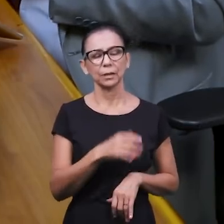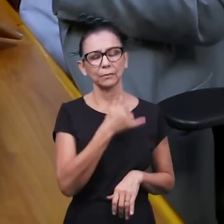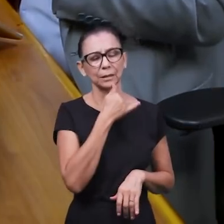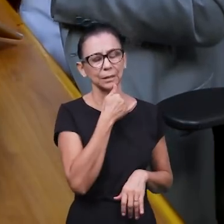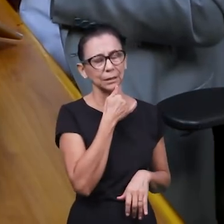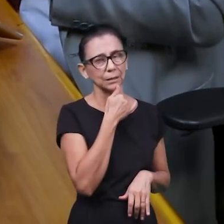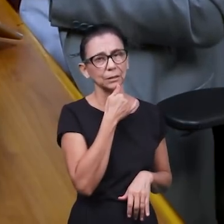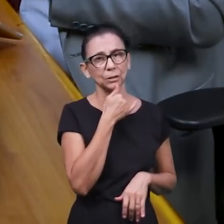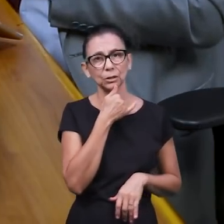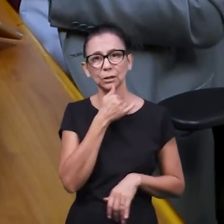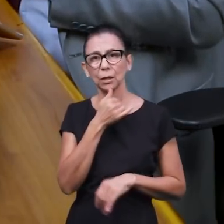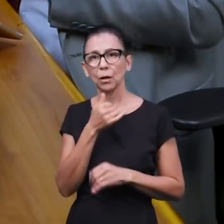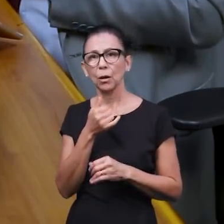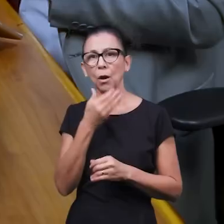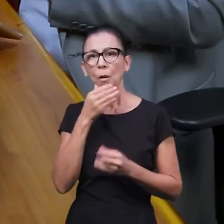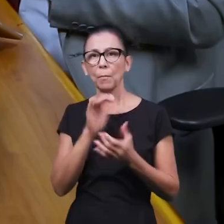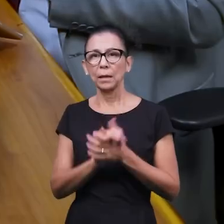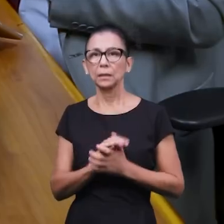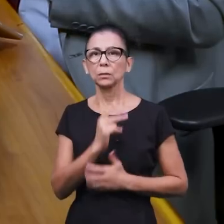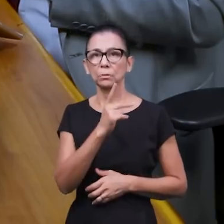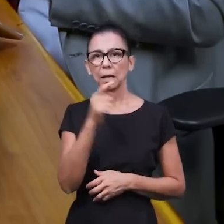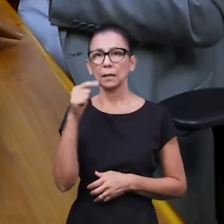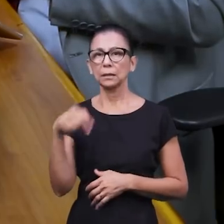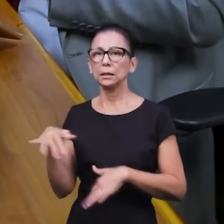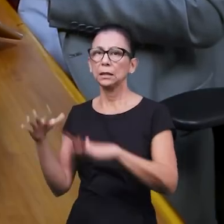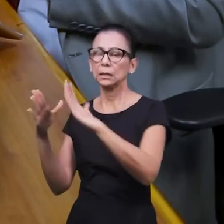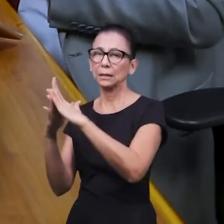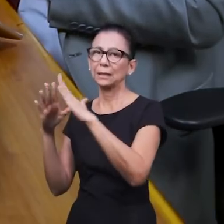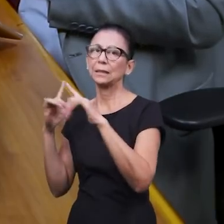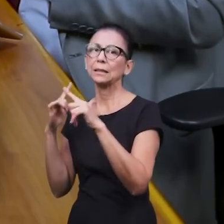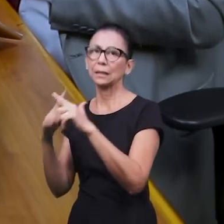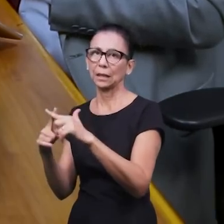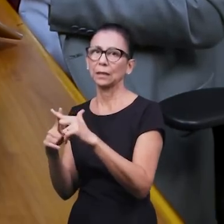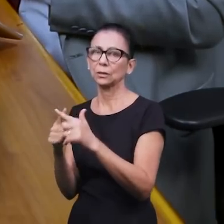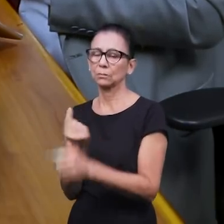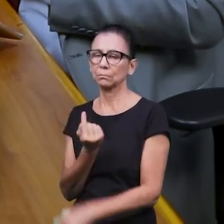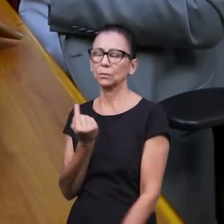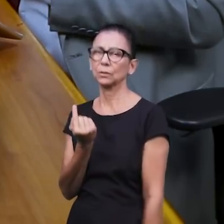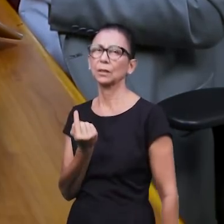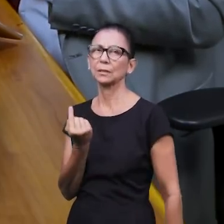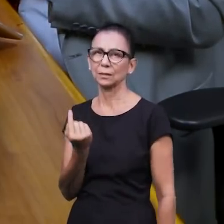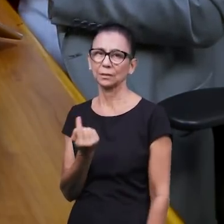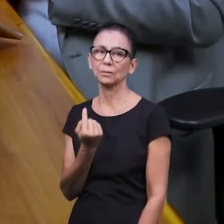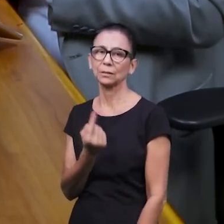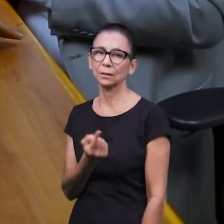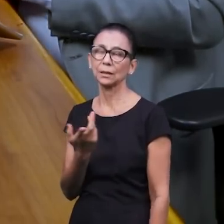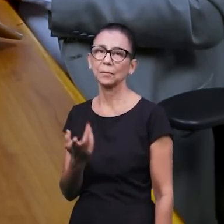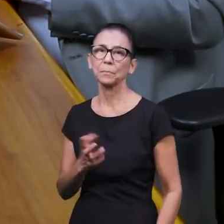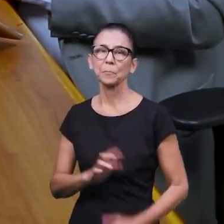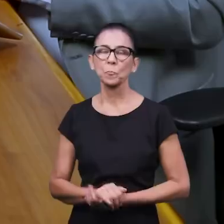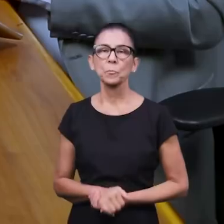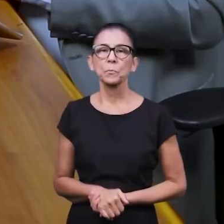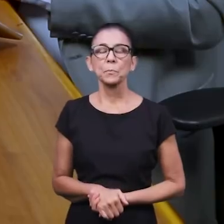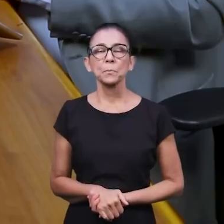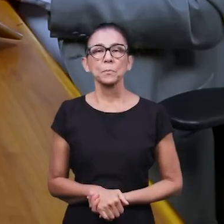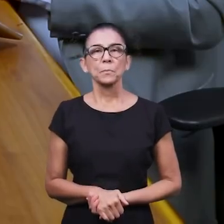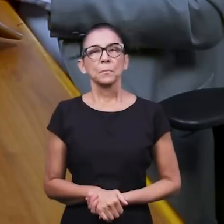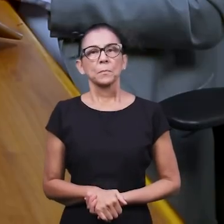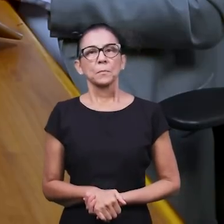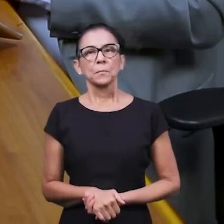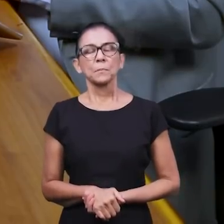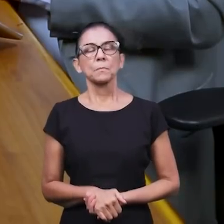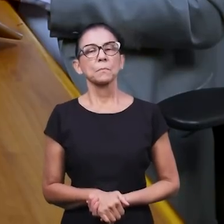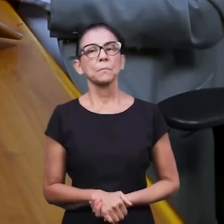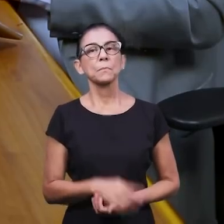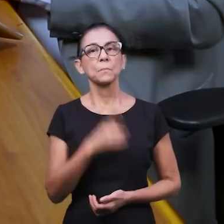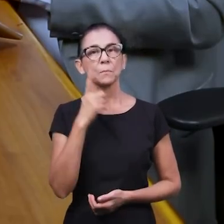o marido ia para a igreja chorando, triste, não comia o tempo todo só assim. Tem gente que às vezes está assim, né? Triste o tempo todo.